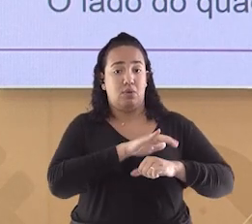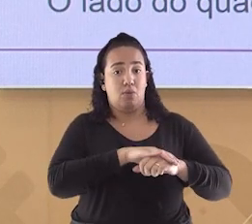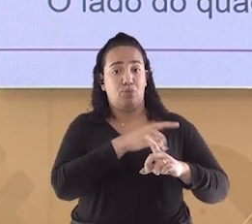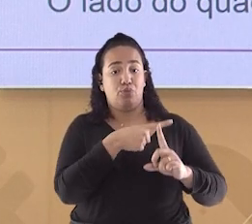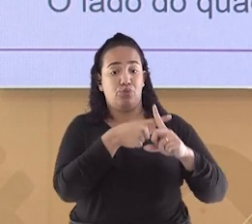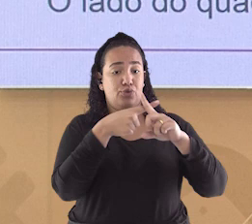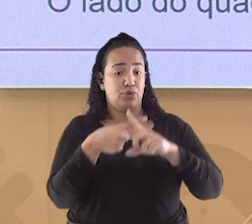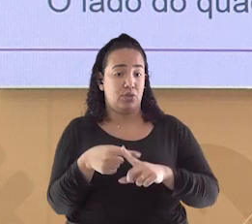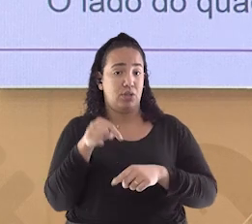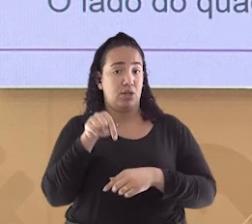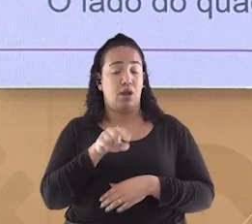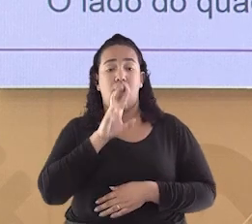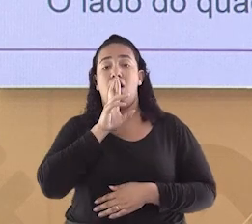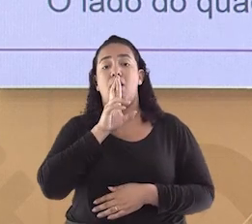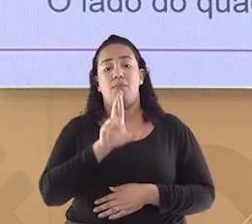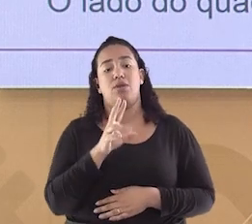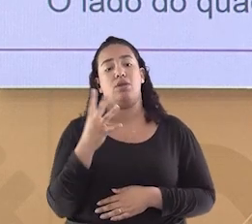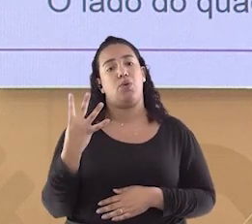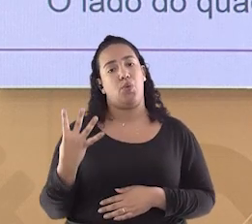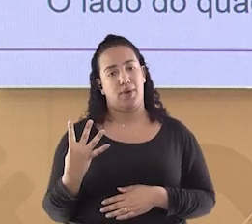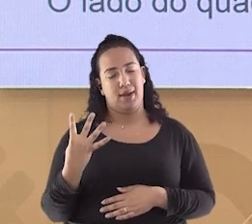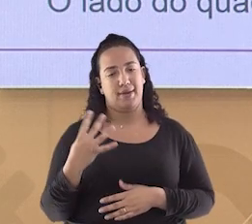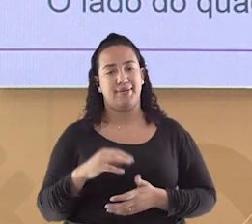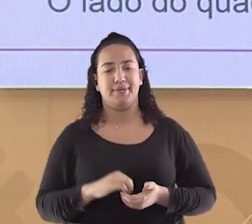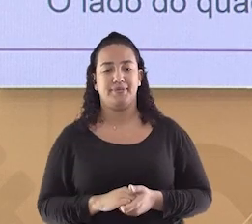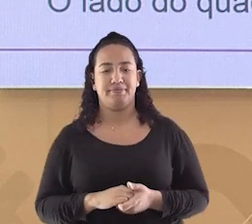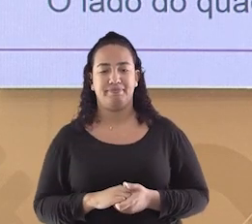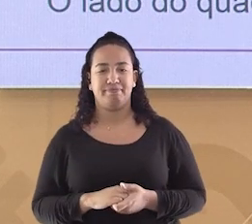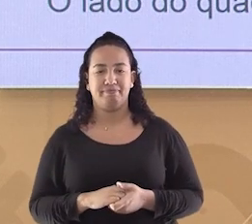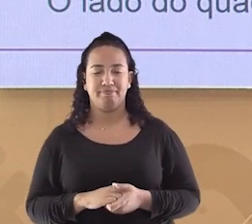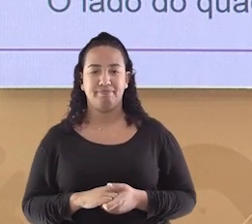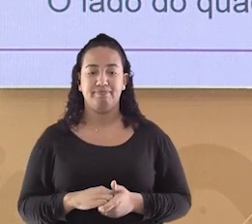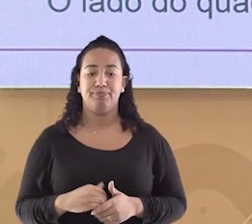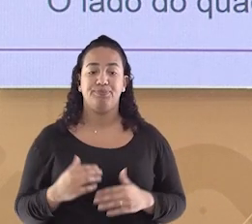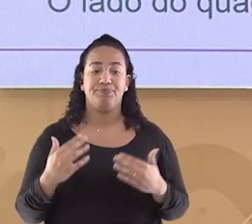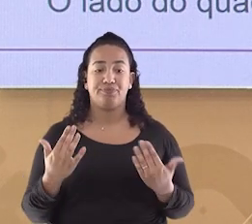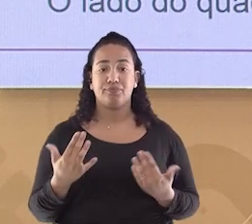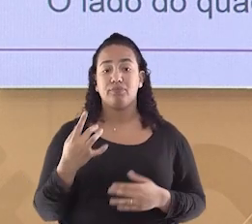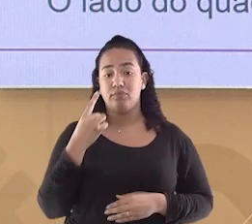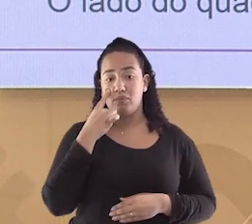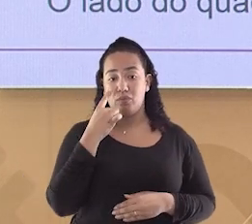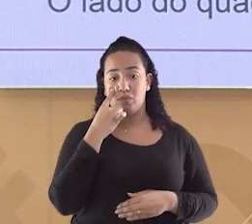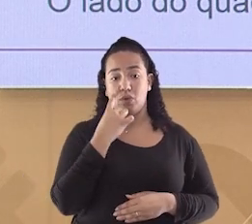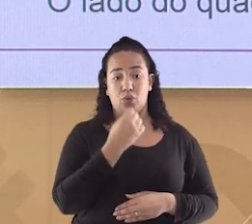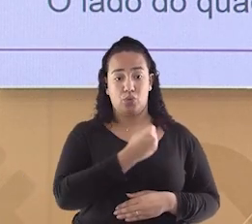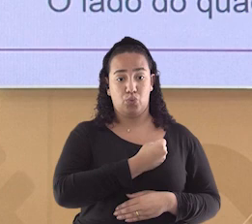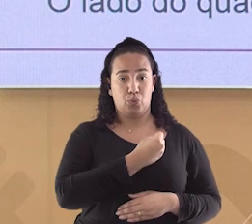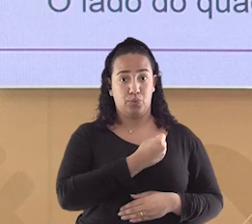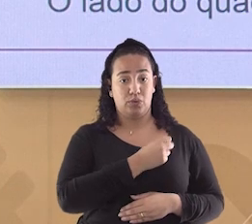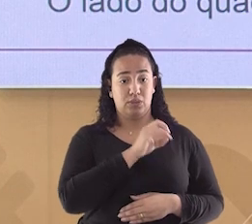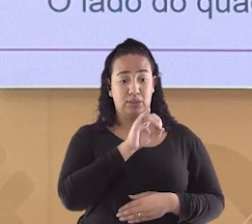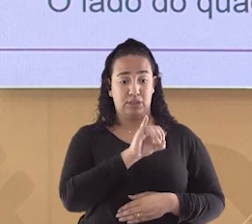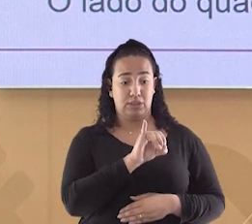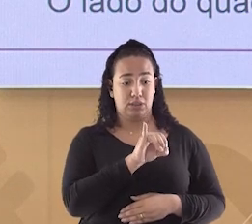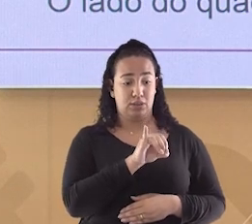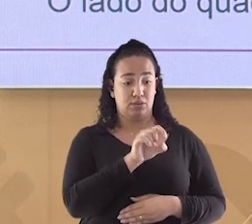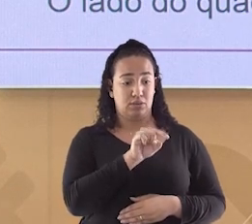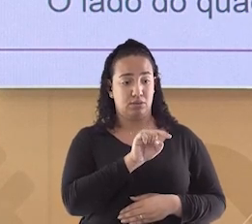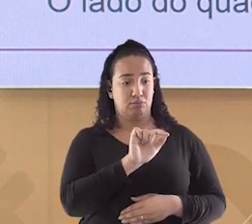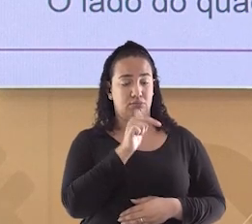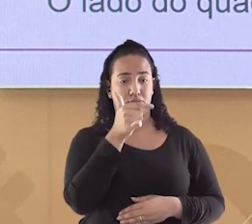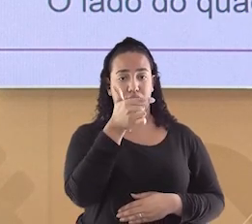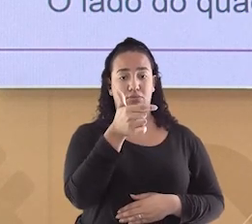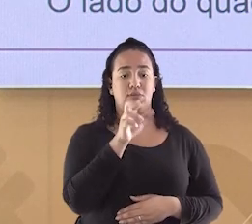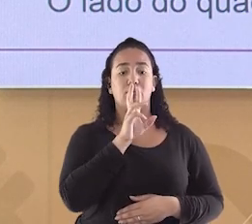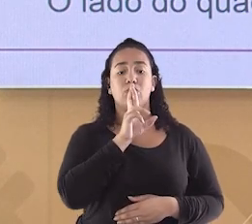que elevado a 2 resulta em 4. Tendo esse raciocínio, temos que o número que